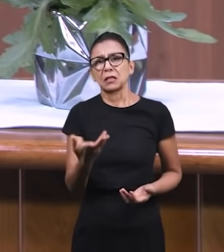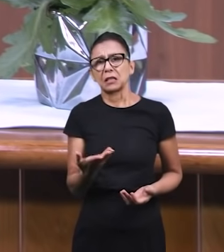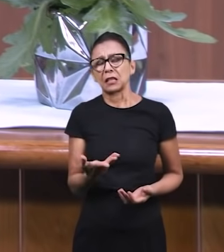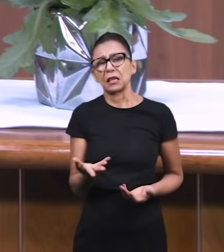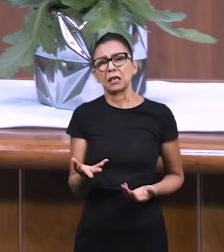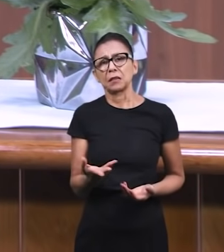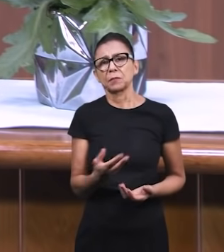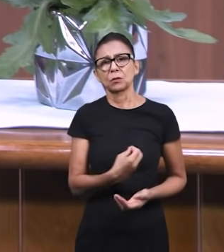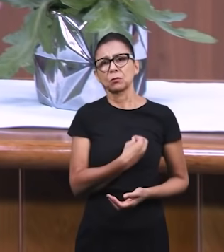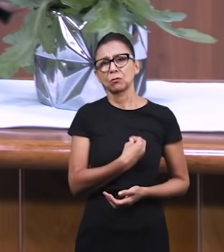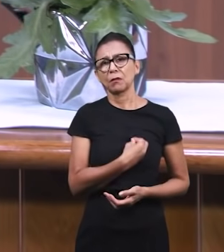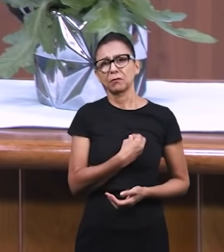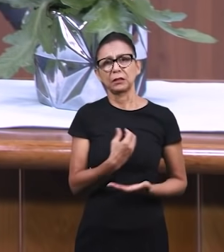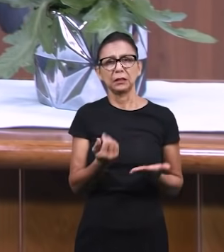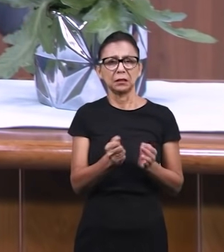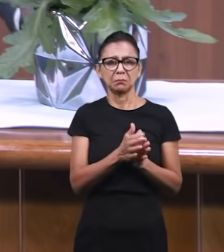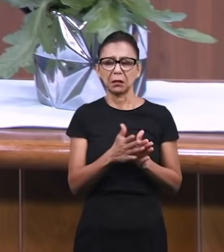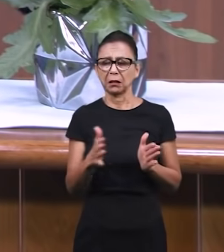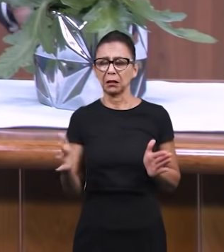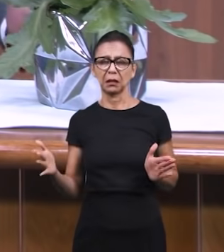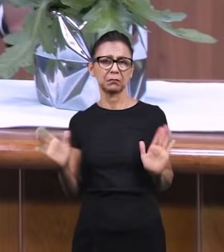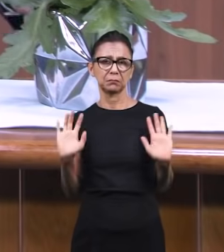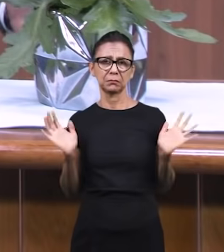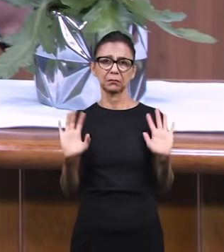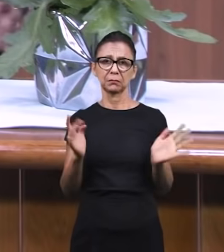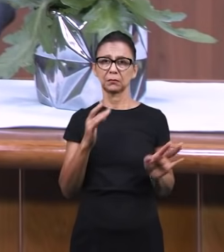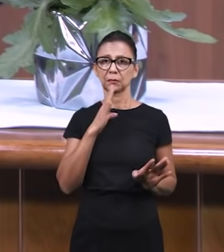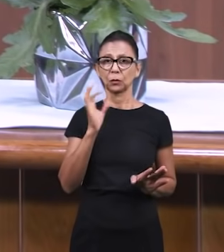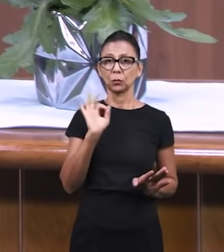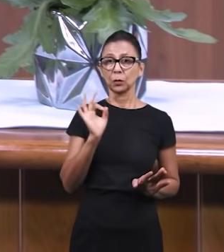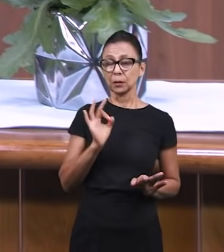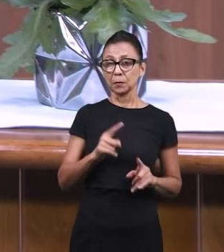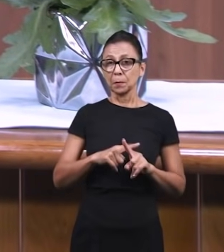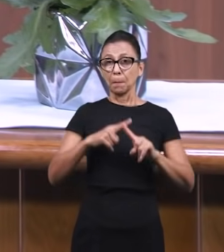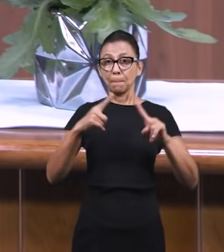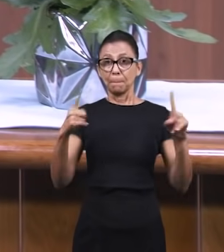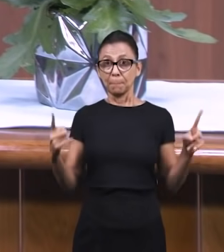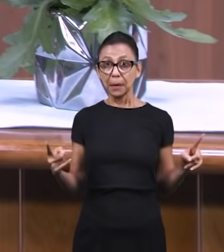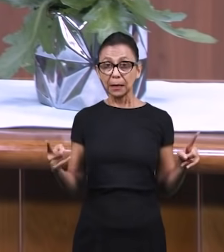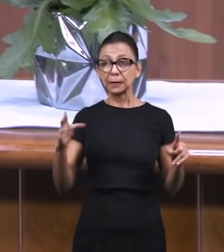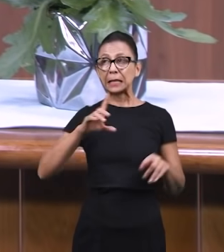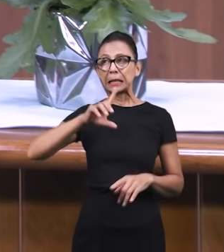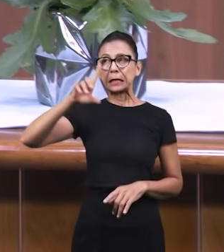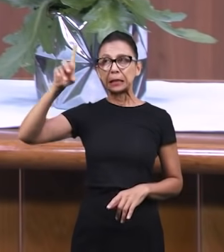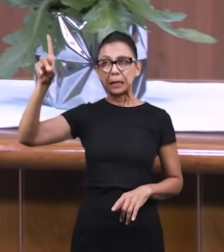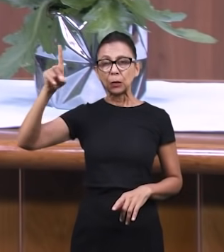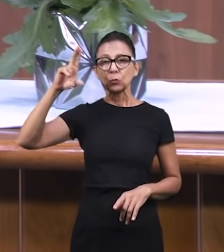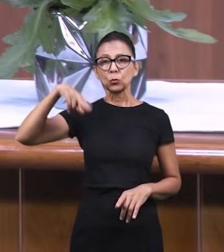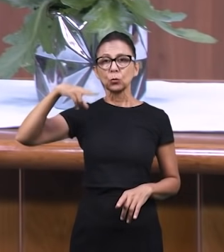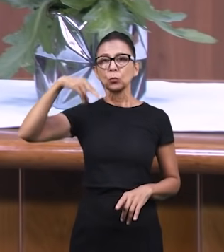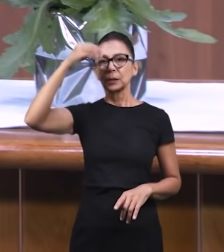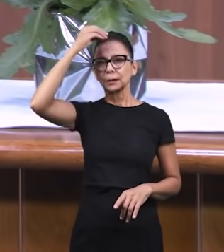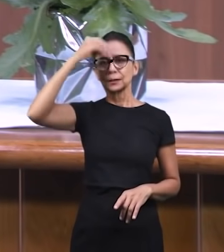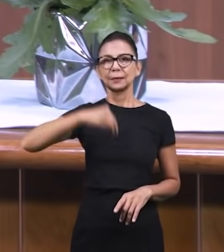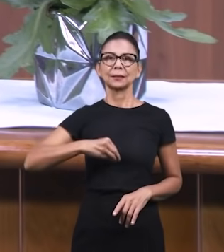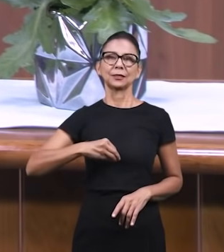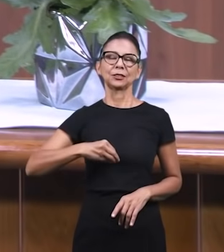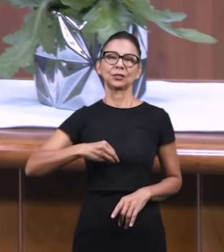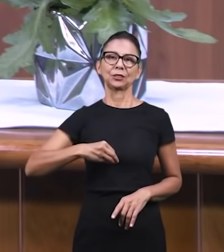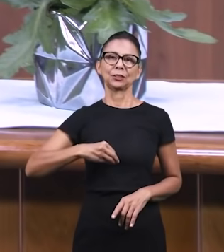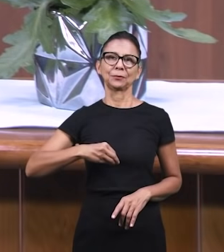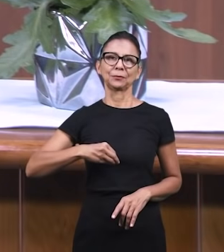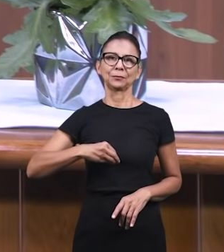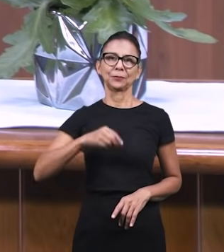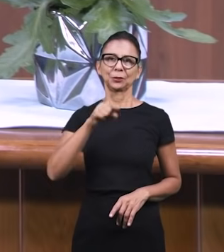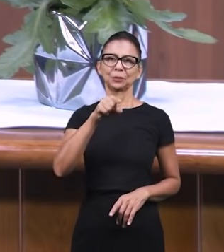você percorreram, mas o evangelho eterno não desiste de apresentar o homem diante de Jesus,